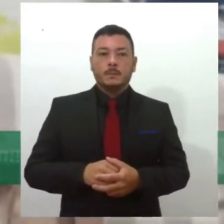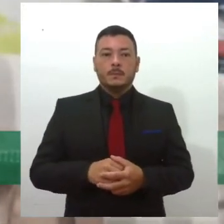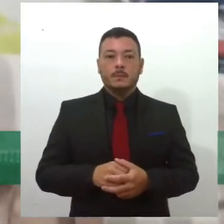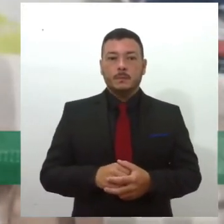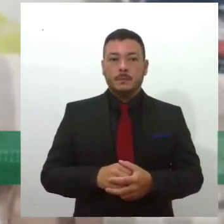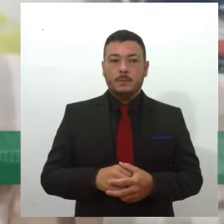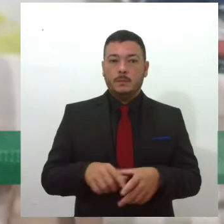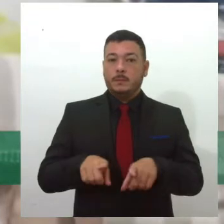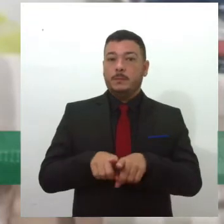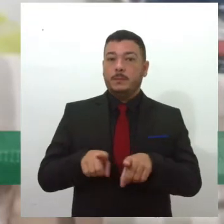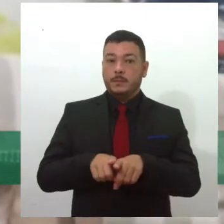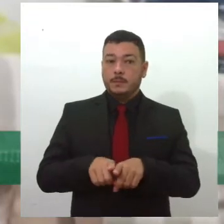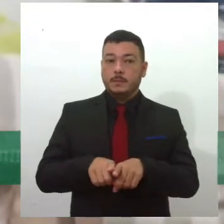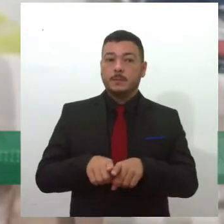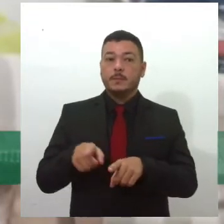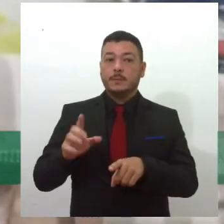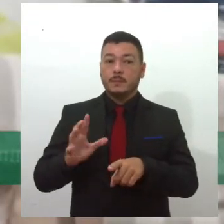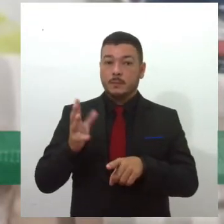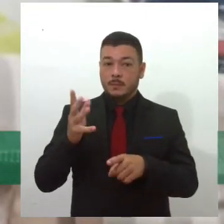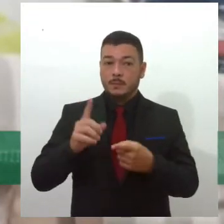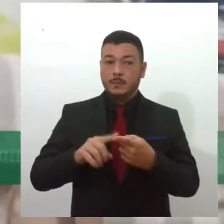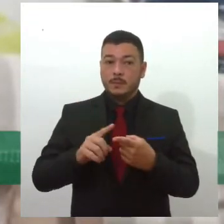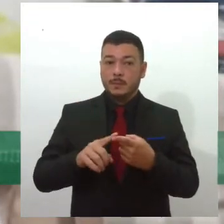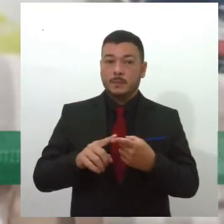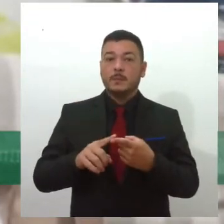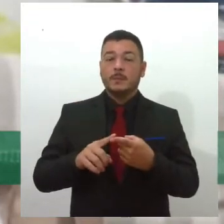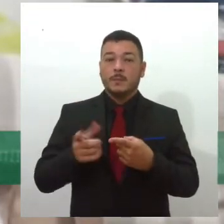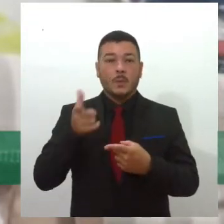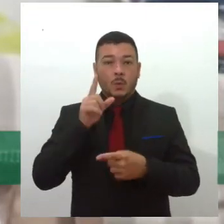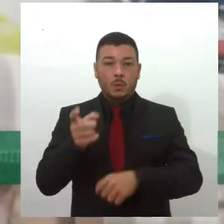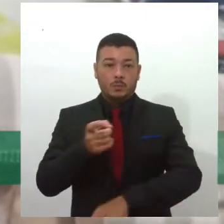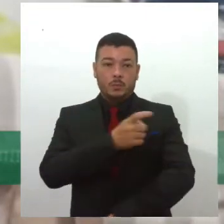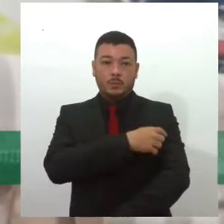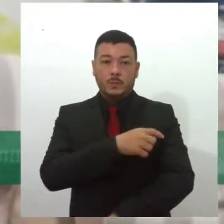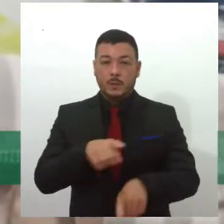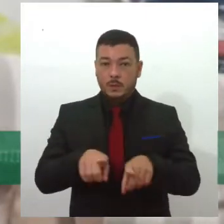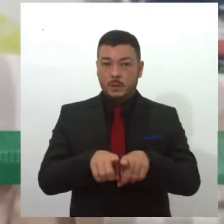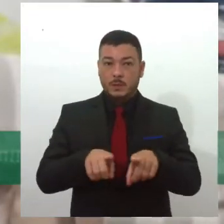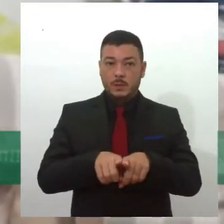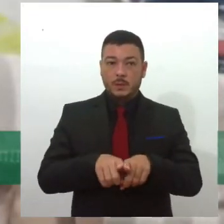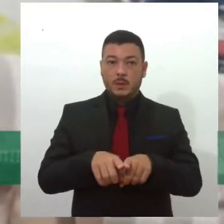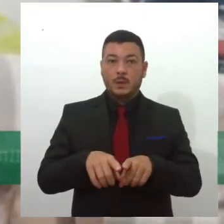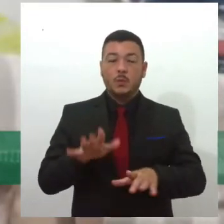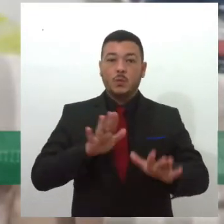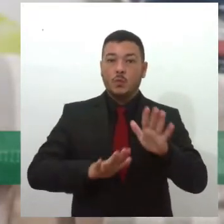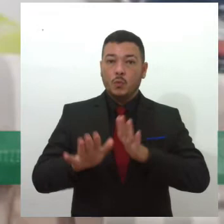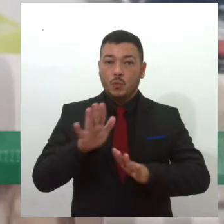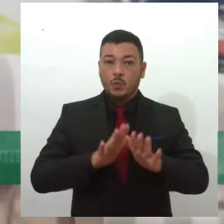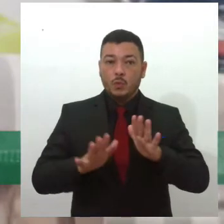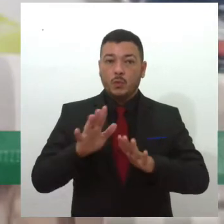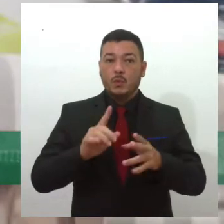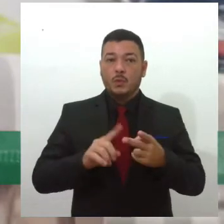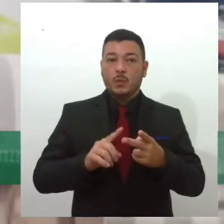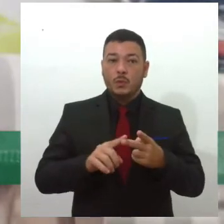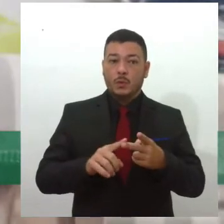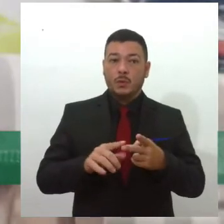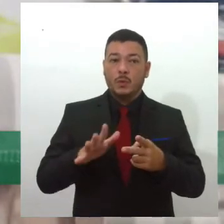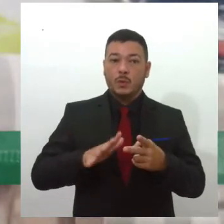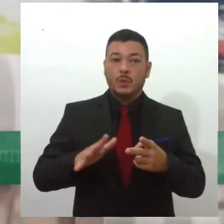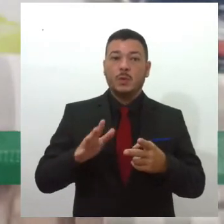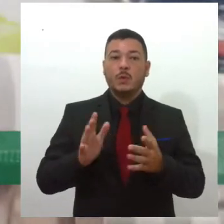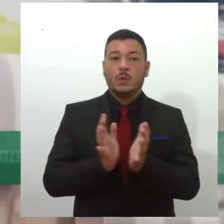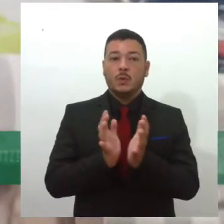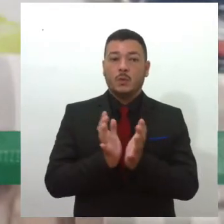salva vidas. Então, a minha recomendação a todos é vacinar. E muito cuidado com a fake news da área da saúde, que ela é